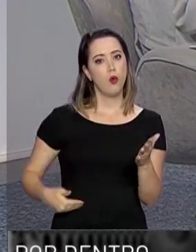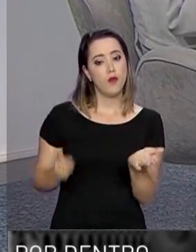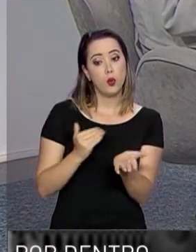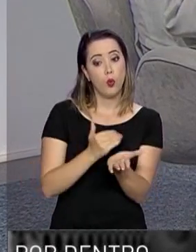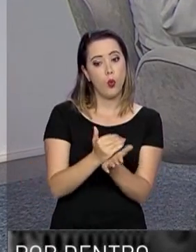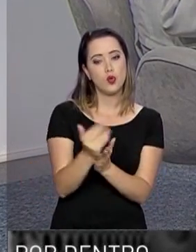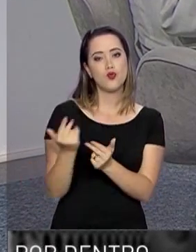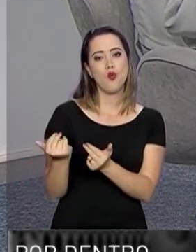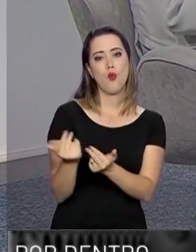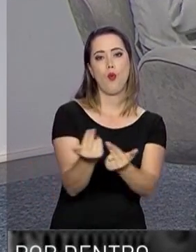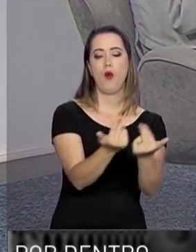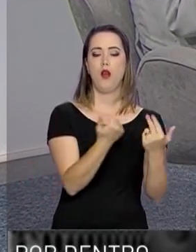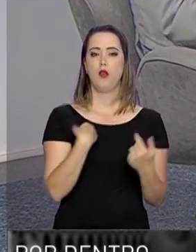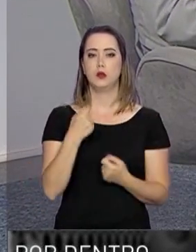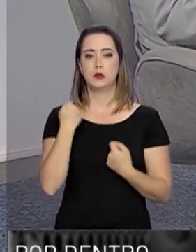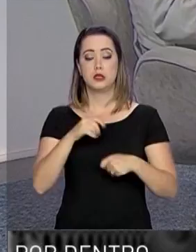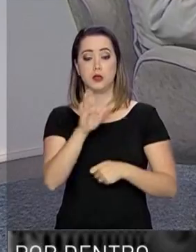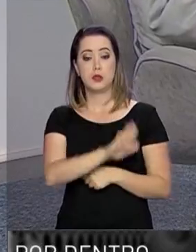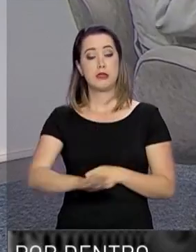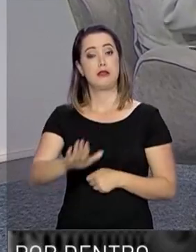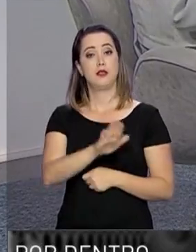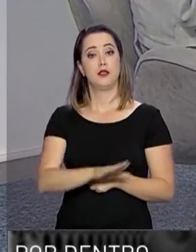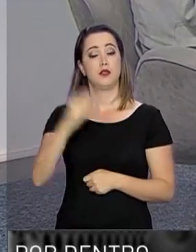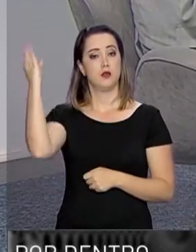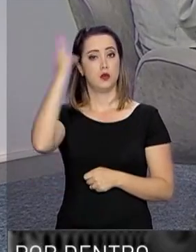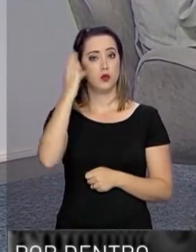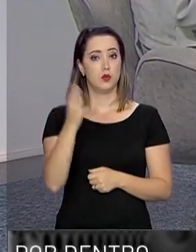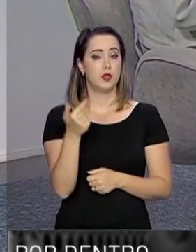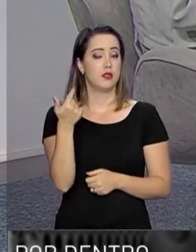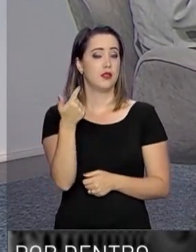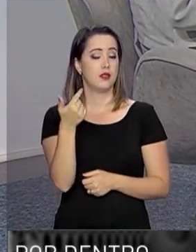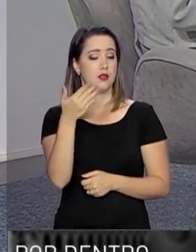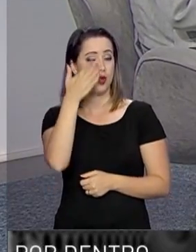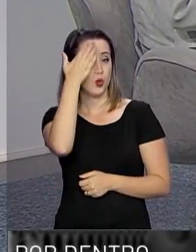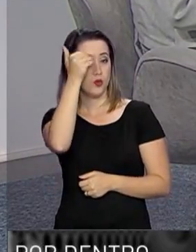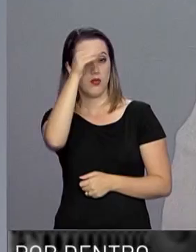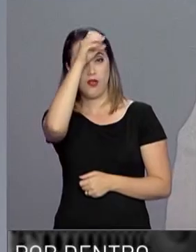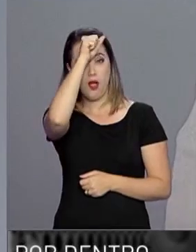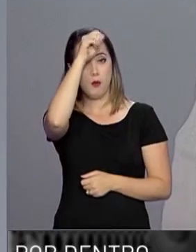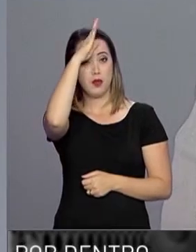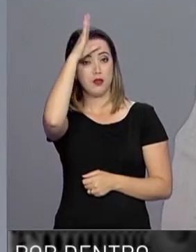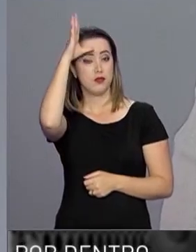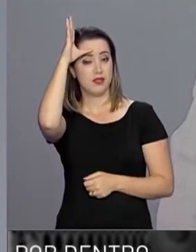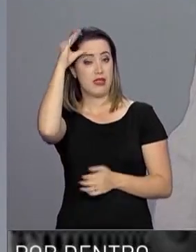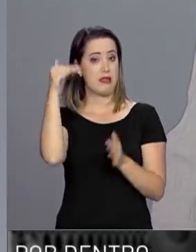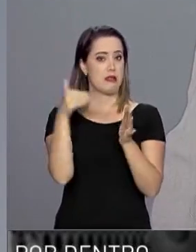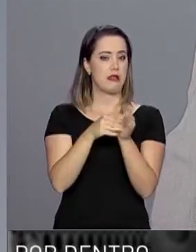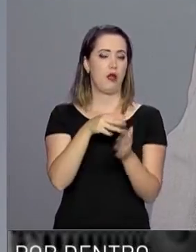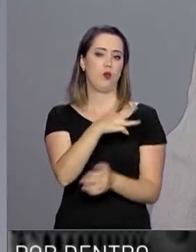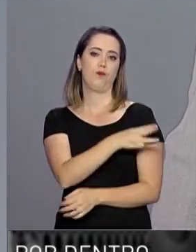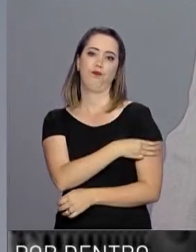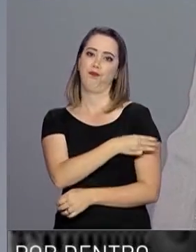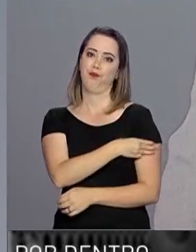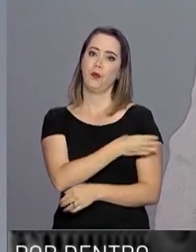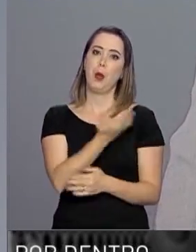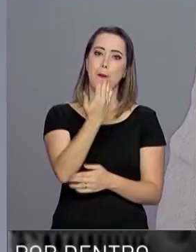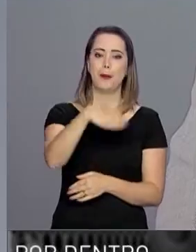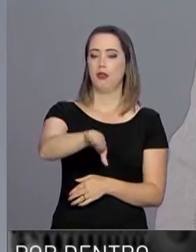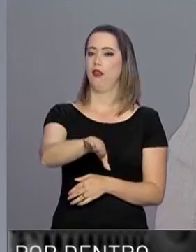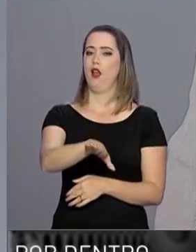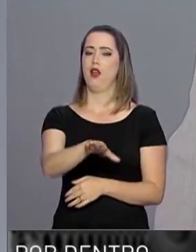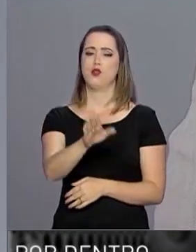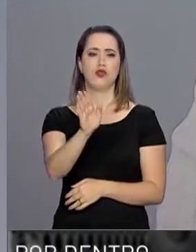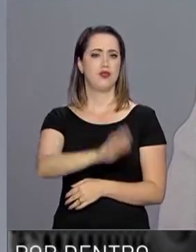Nós precisamos, continuando, olhar para as crianças brasileiras que não são alfabetizadas até o terceiro ano. Nós temos mais da metade das